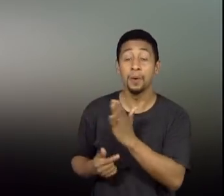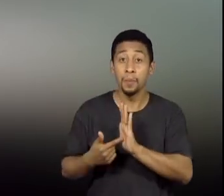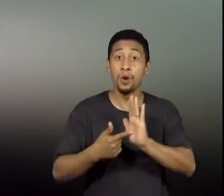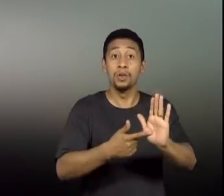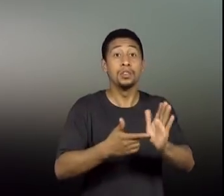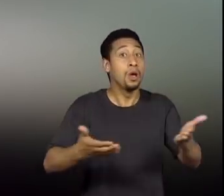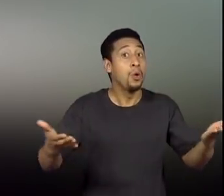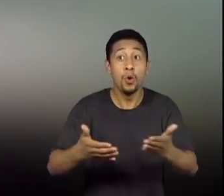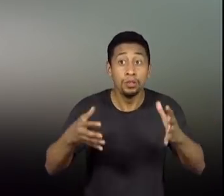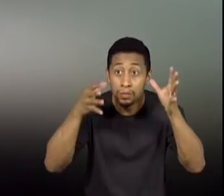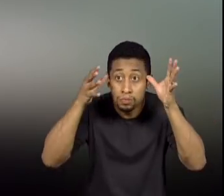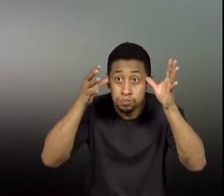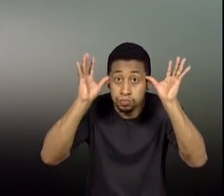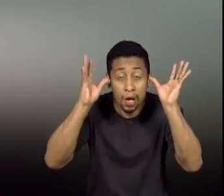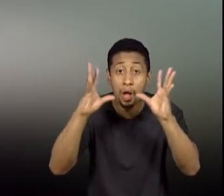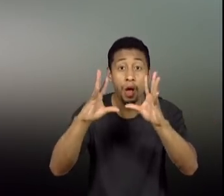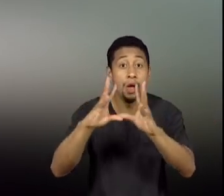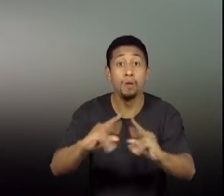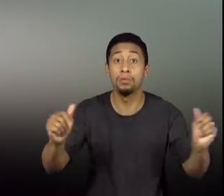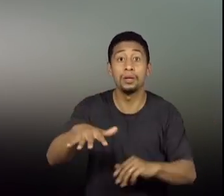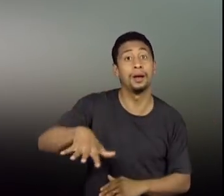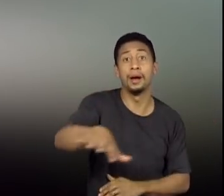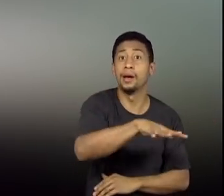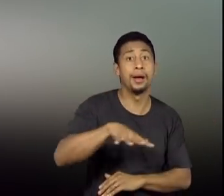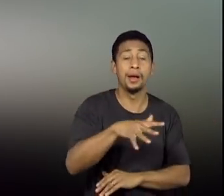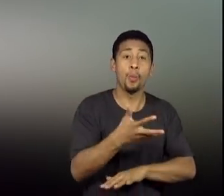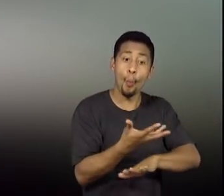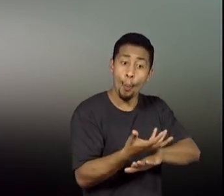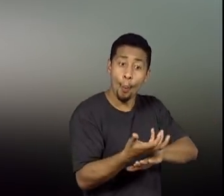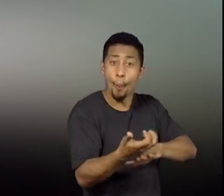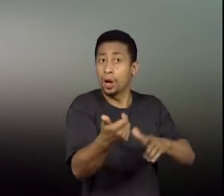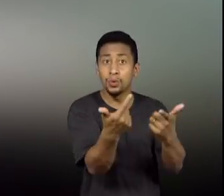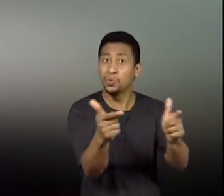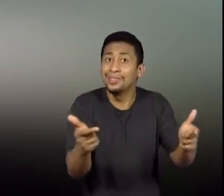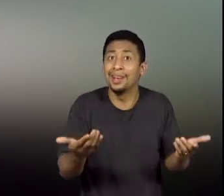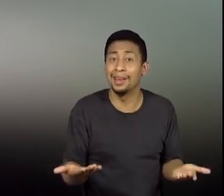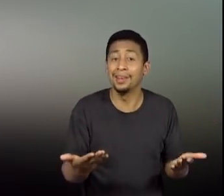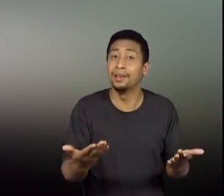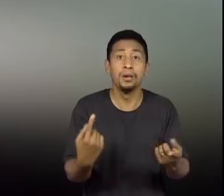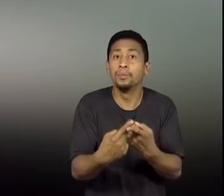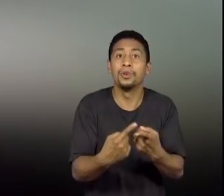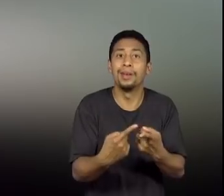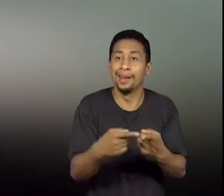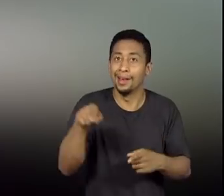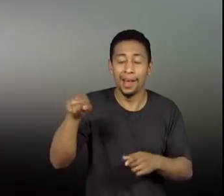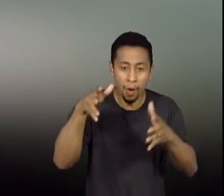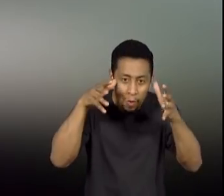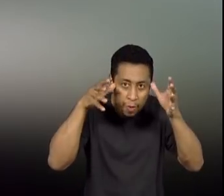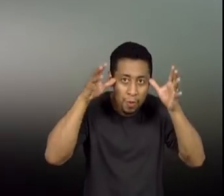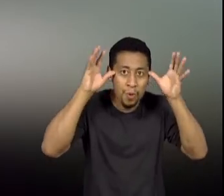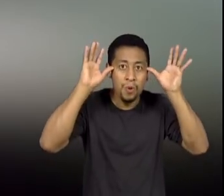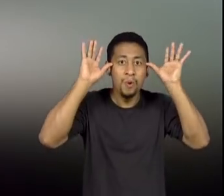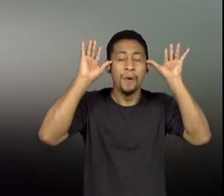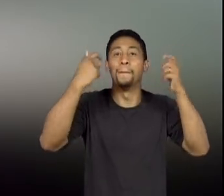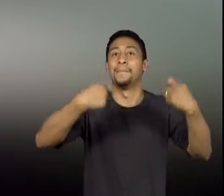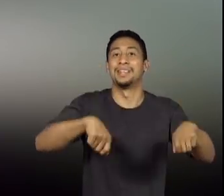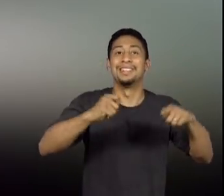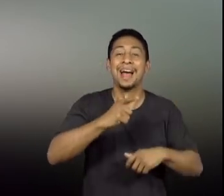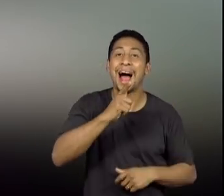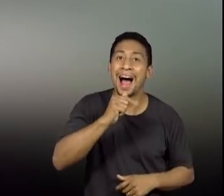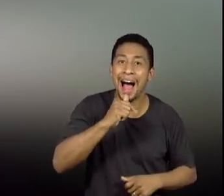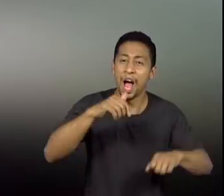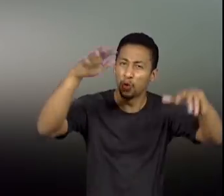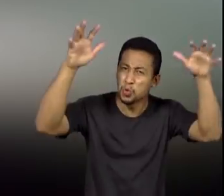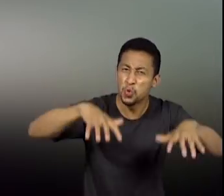está completamente extinto na Caatinga, porque ele precisa de água, precisa de áreas muito úmidas. Ele